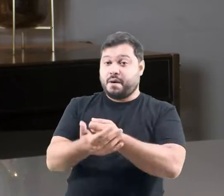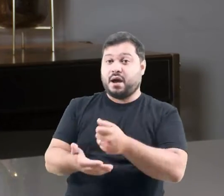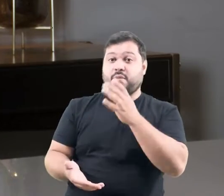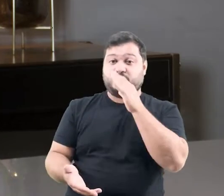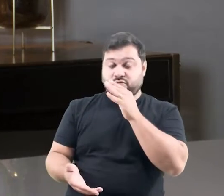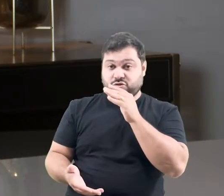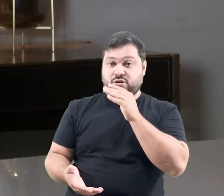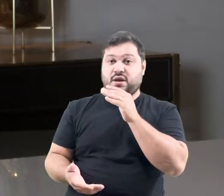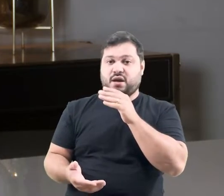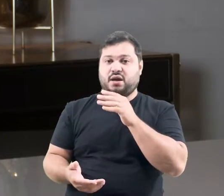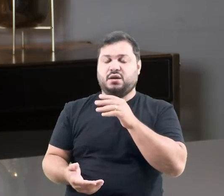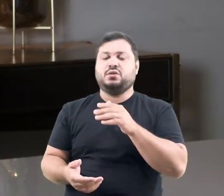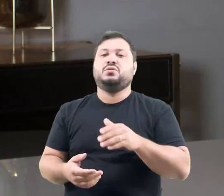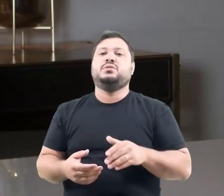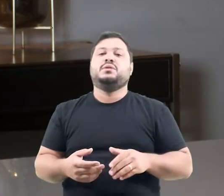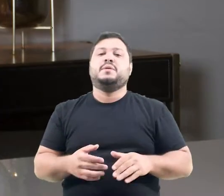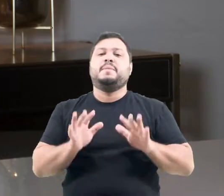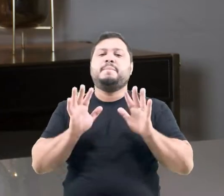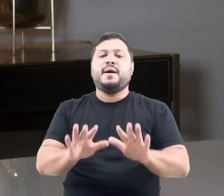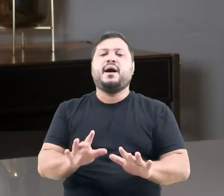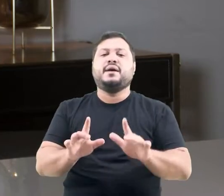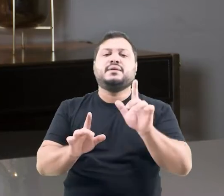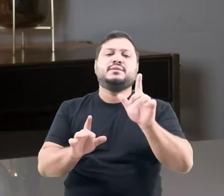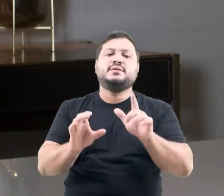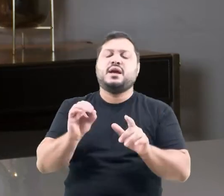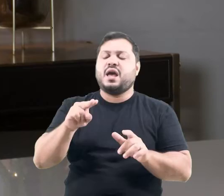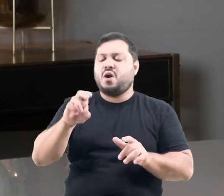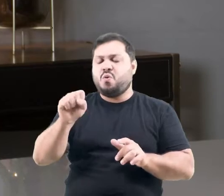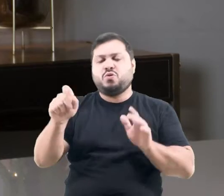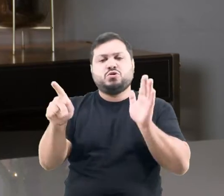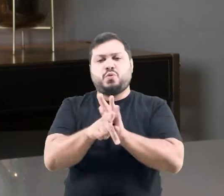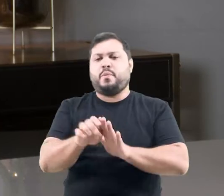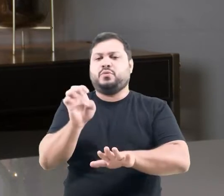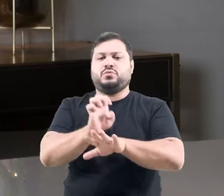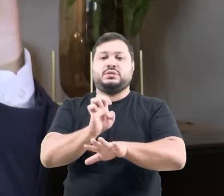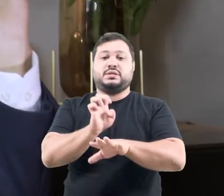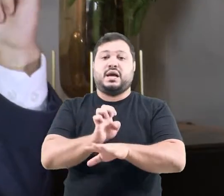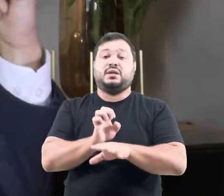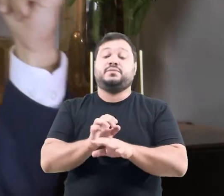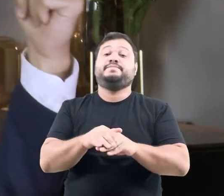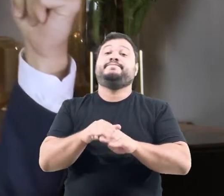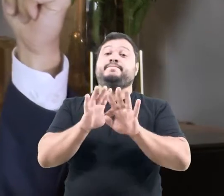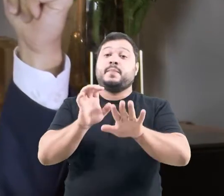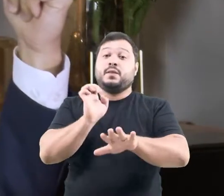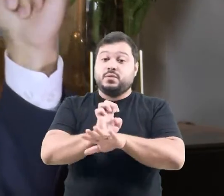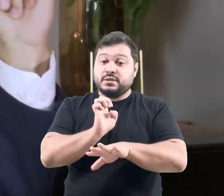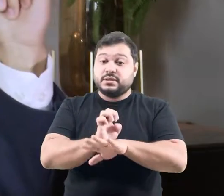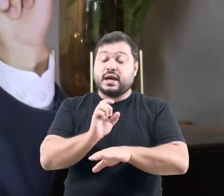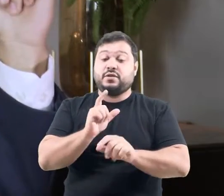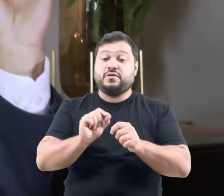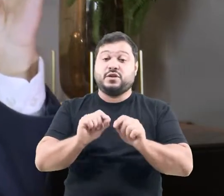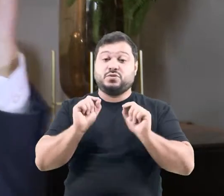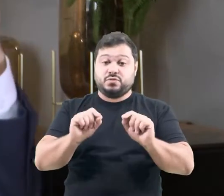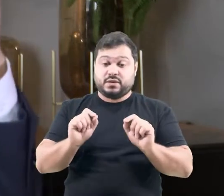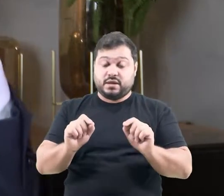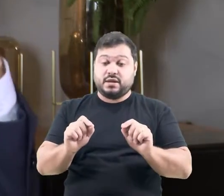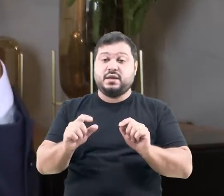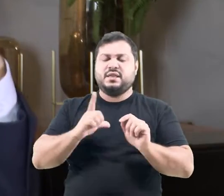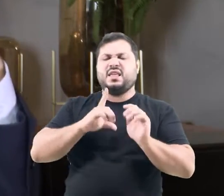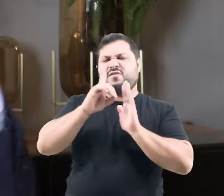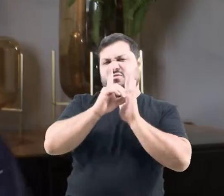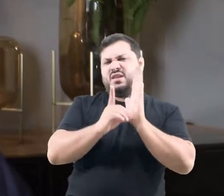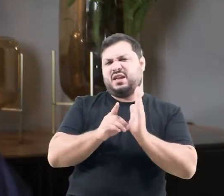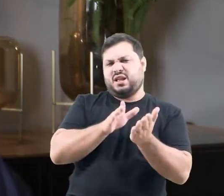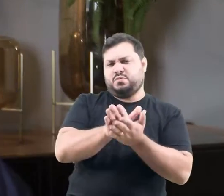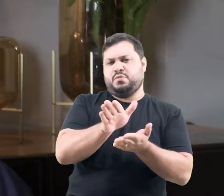ao servidor para fazer frente a essa demanda, só que é um ônus exclusivo do Estado. Muito embora o Estado tenha feito o seguinte, foi editado